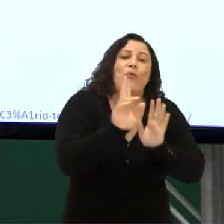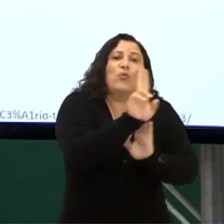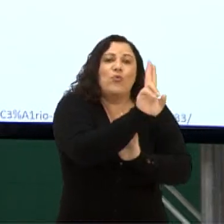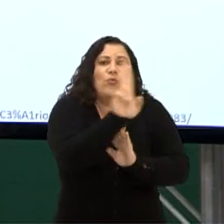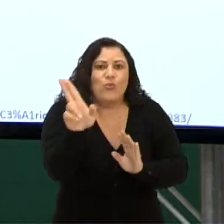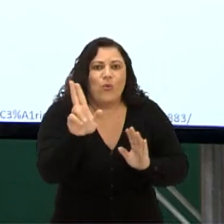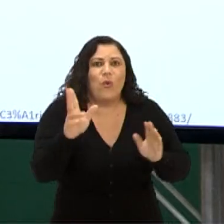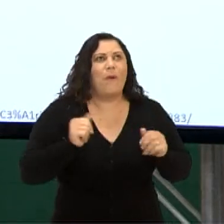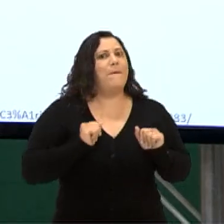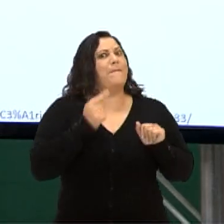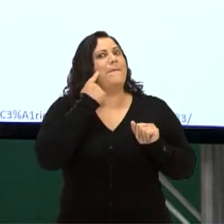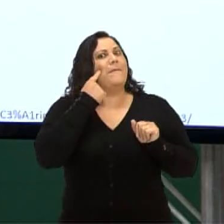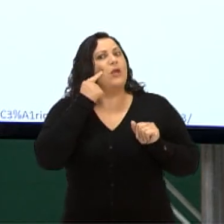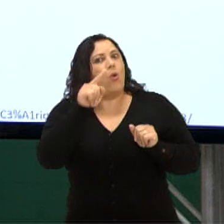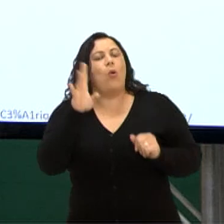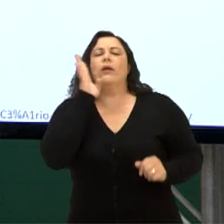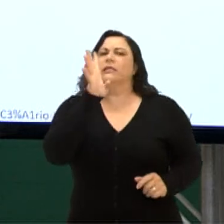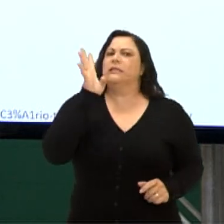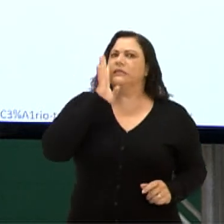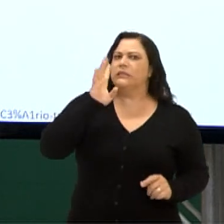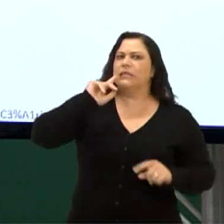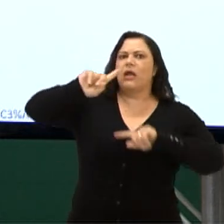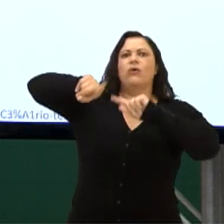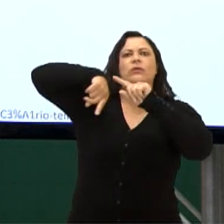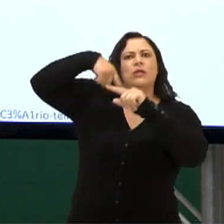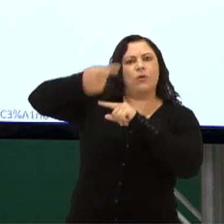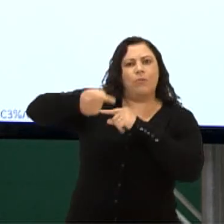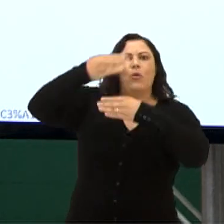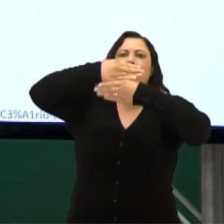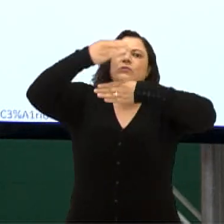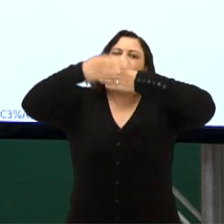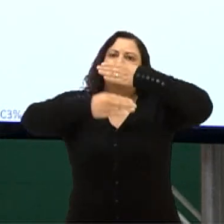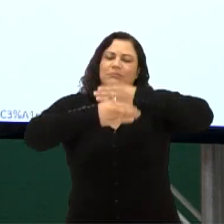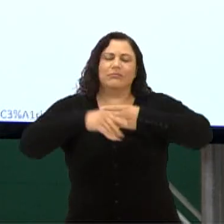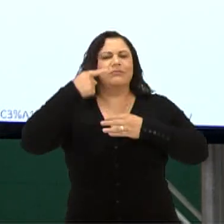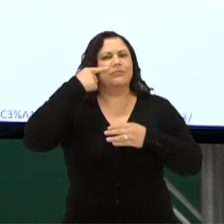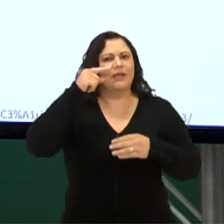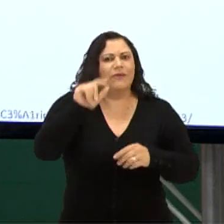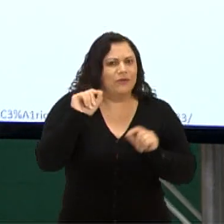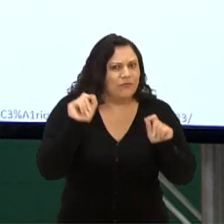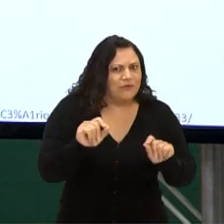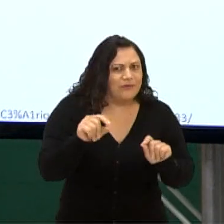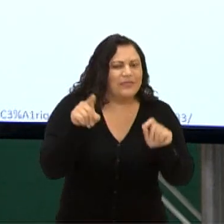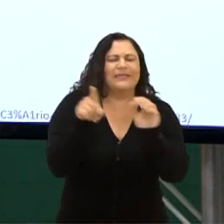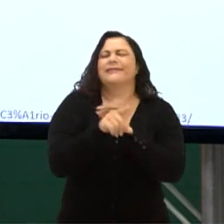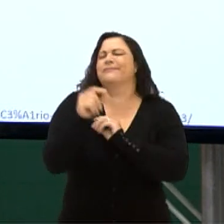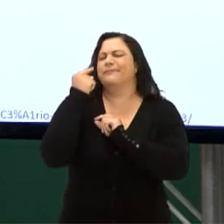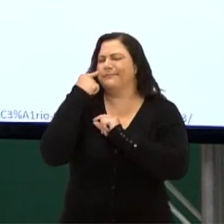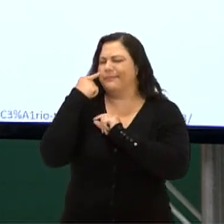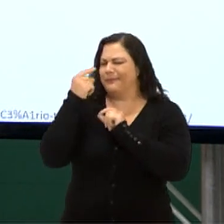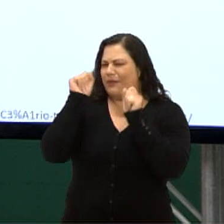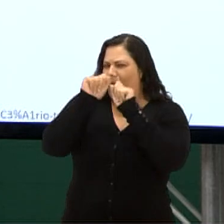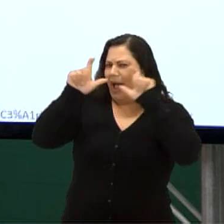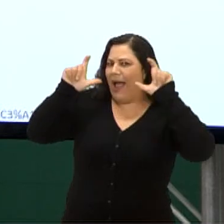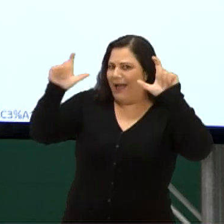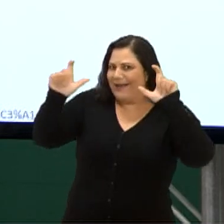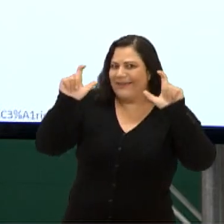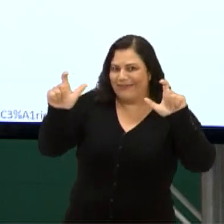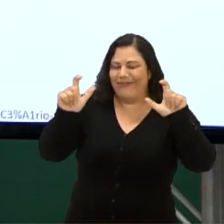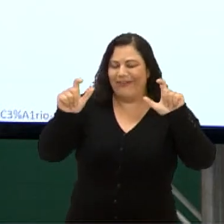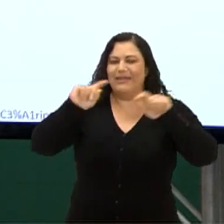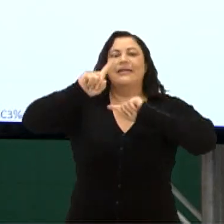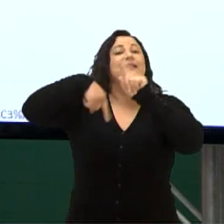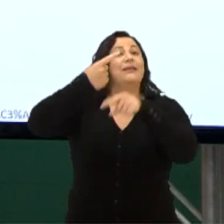Adorei. É legal que a gente vai ver isso no último slide. Então, você que mandou essa pergunta, esse comentário, fica ligadinho que a gente